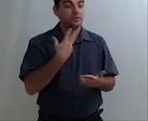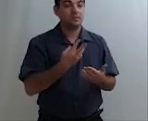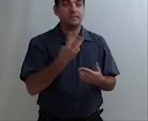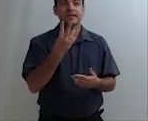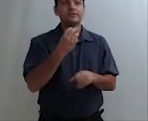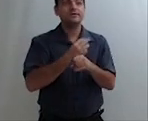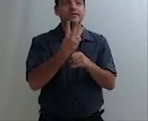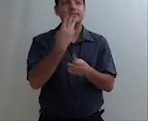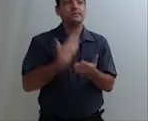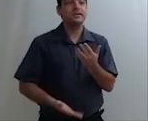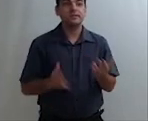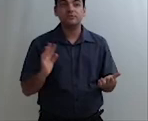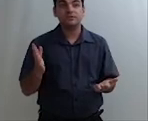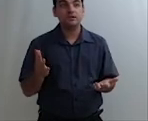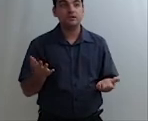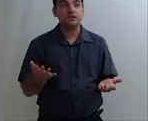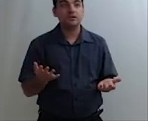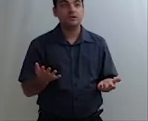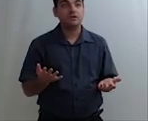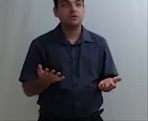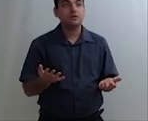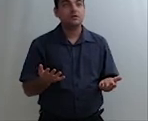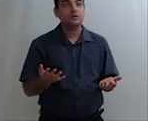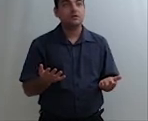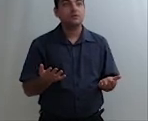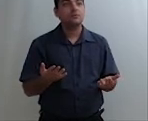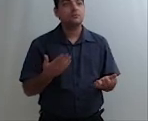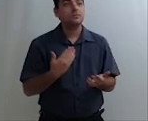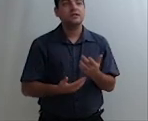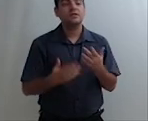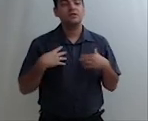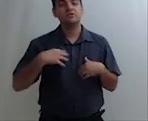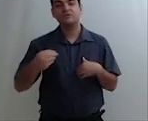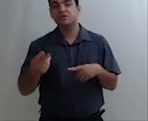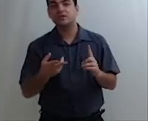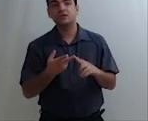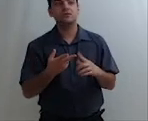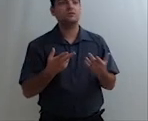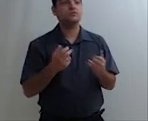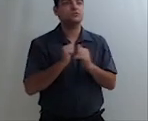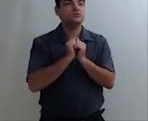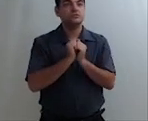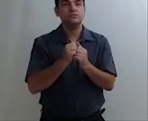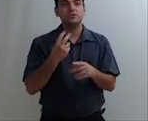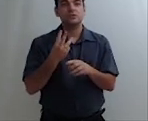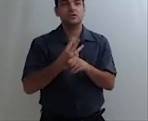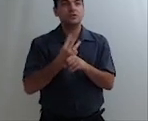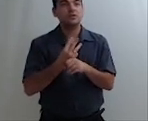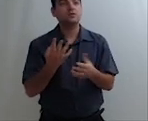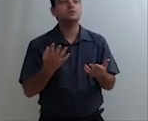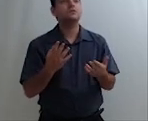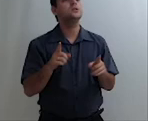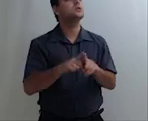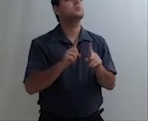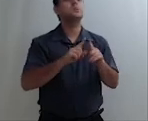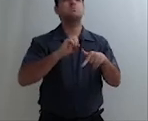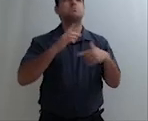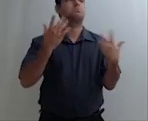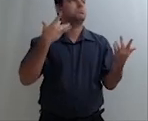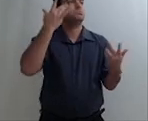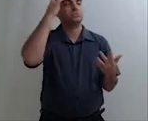presa acusada de um crime perdeu a companhia do filho né nesse nesse período sabe se lá o que passou no